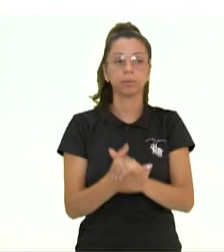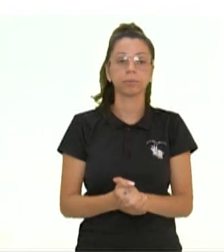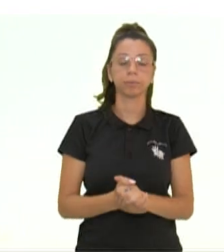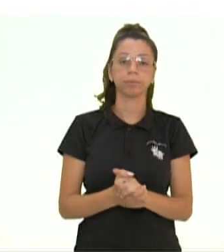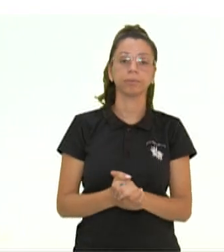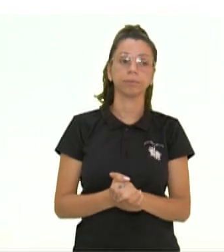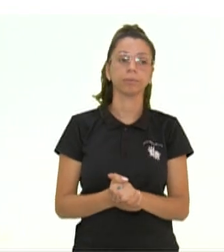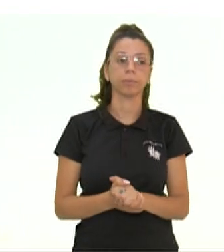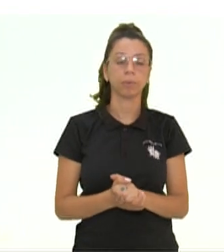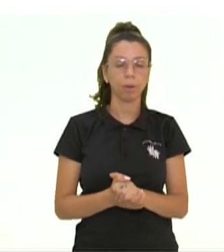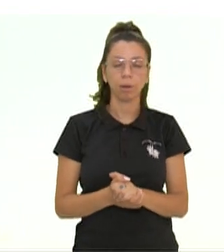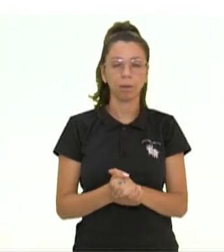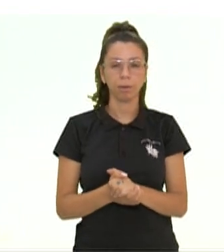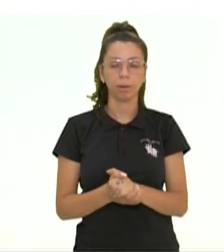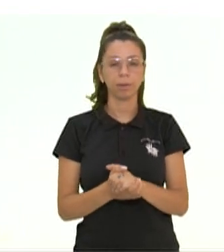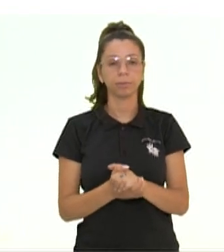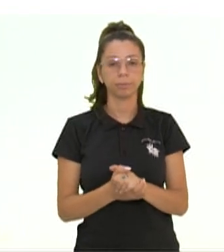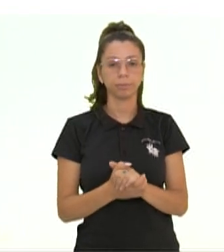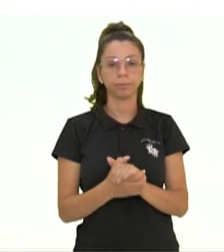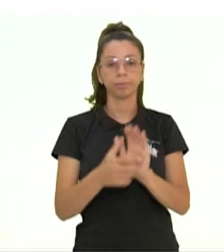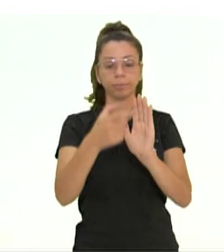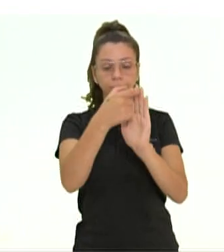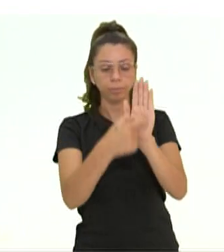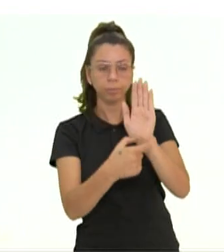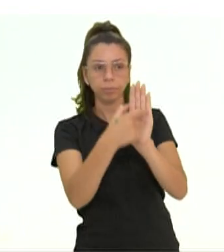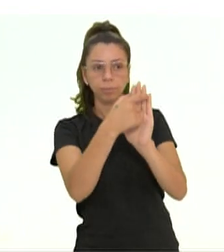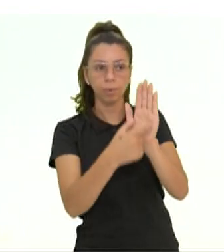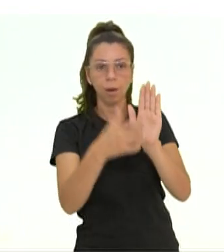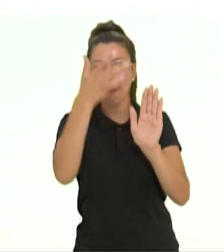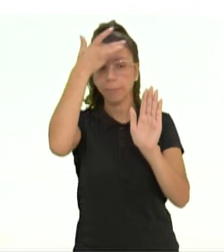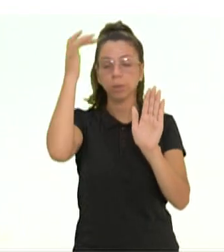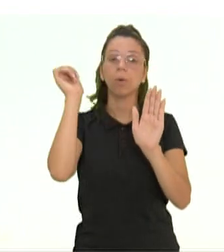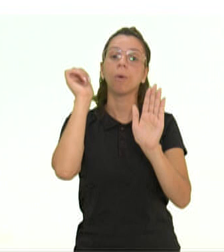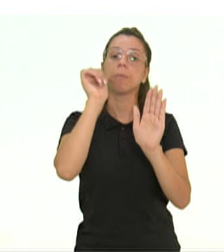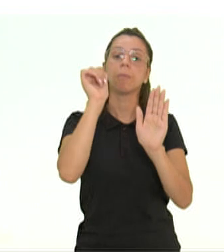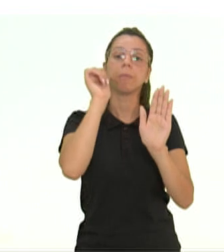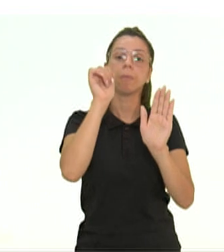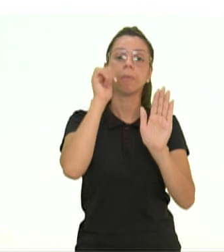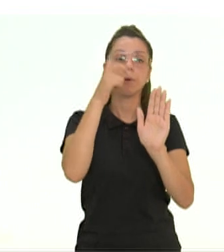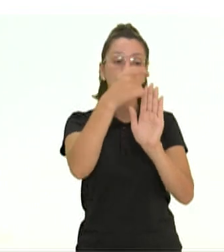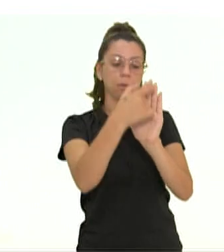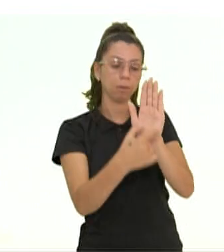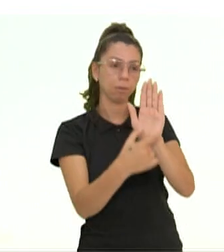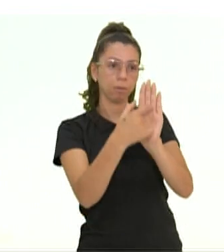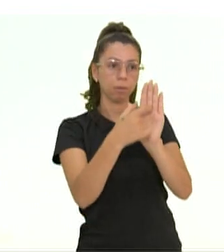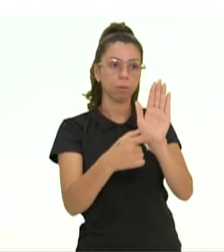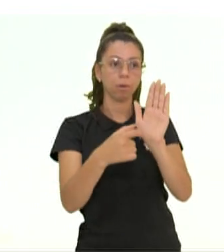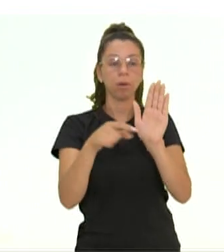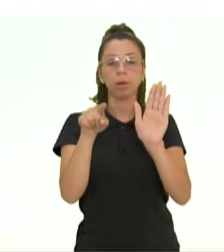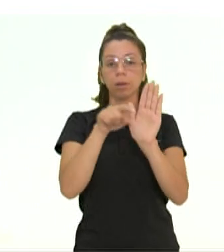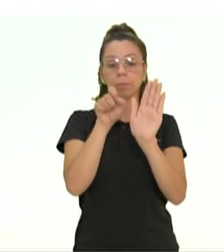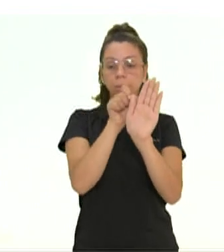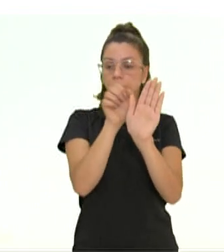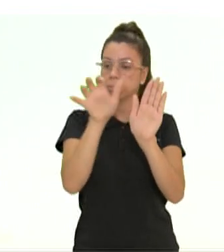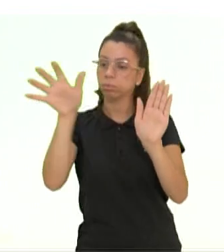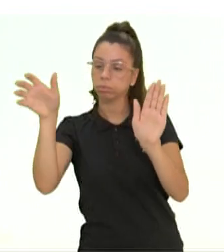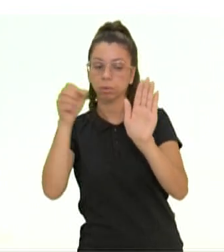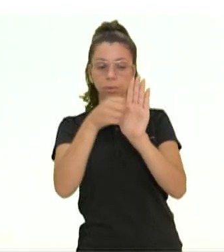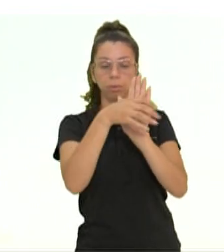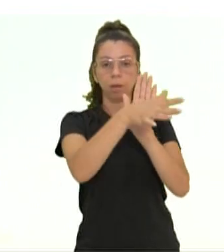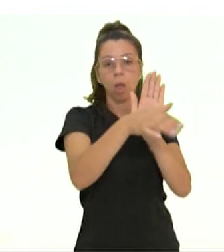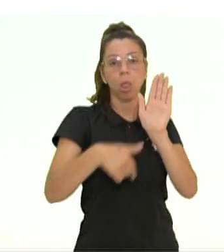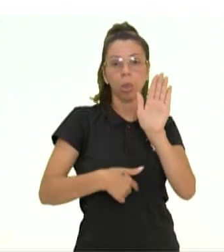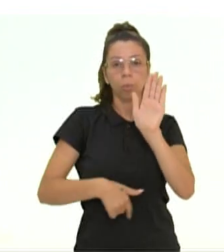observa aqui no meio, né, dessa semente, tem a pessoa, né, a mulher negra, E os fios, né, que saem aqui do umbigo,